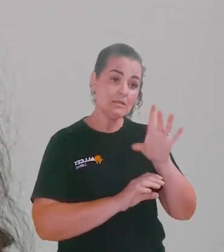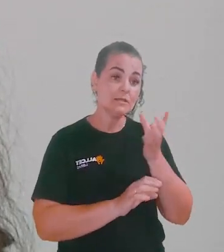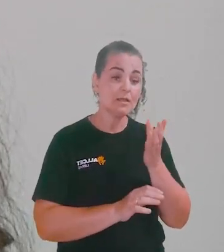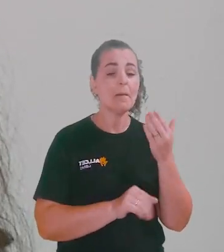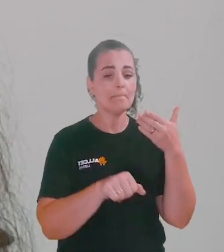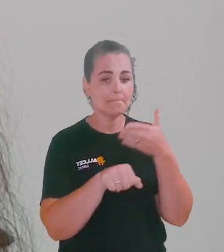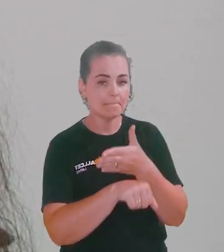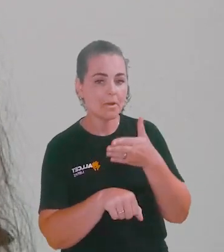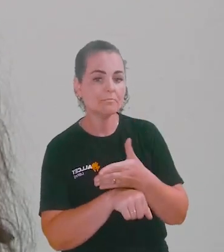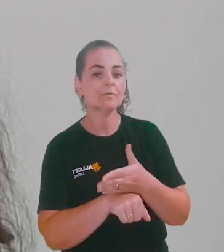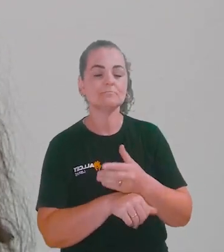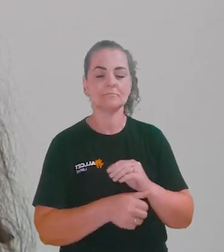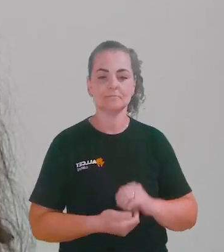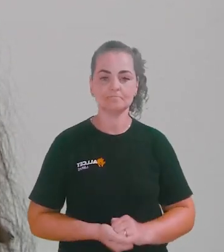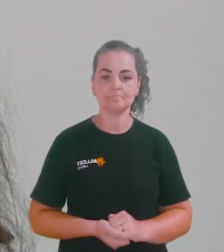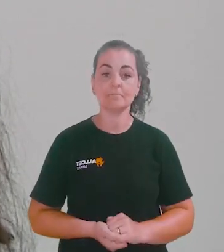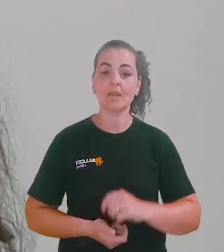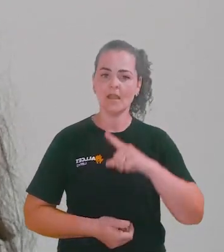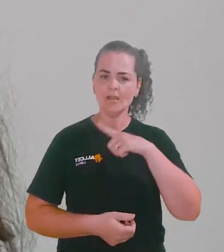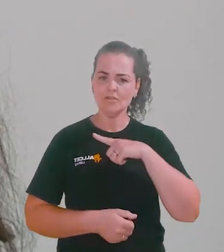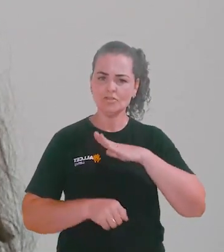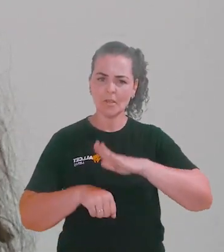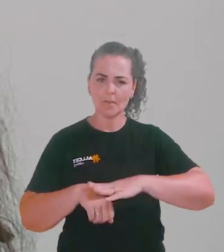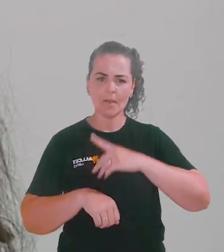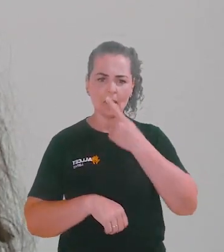plataforma maravilhosa. Hoje a gente tem mais de